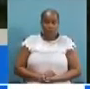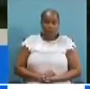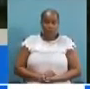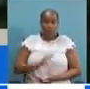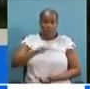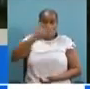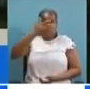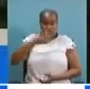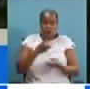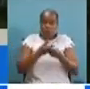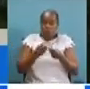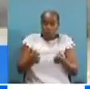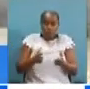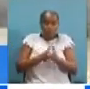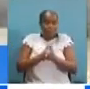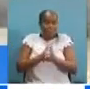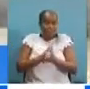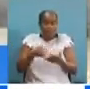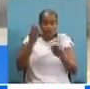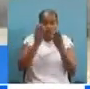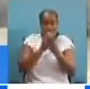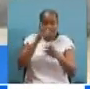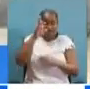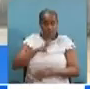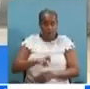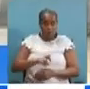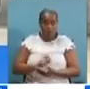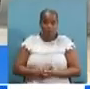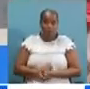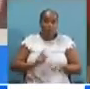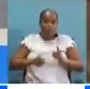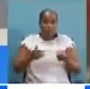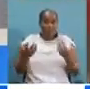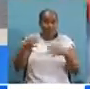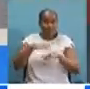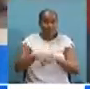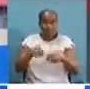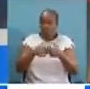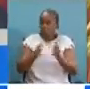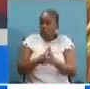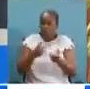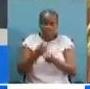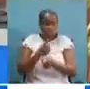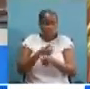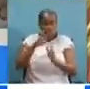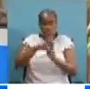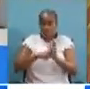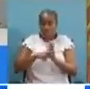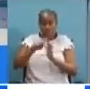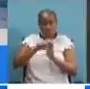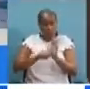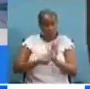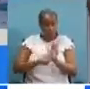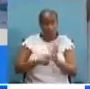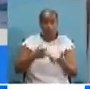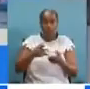O principal instrumento utilizado no processo da reforma, que agrega todos os procedimentos e normas para